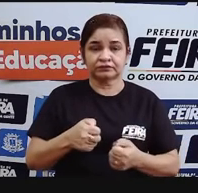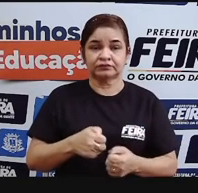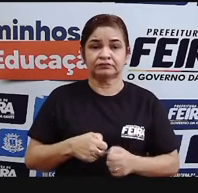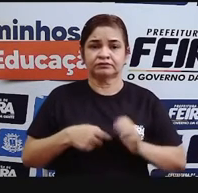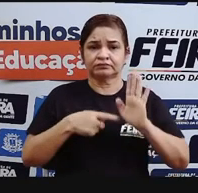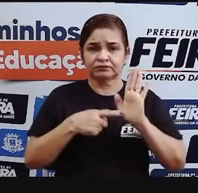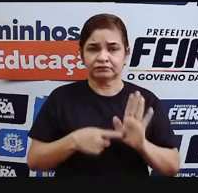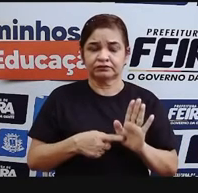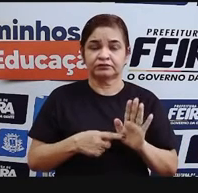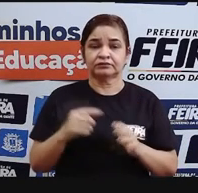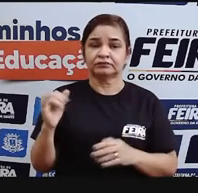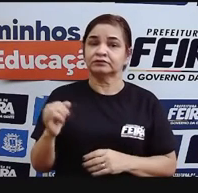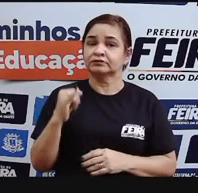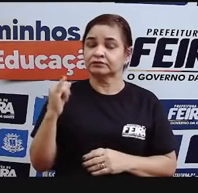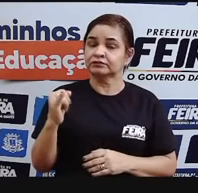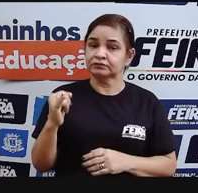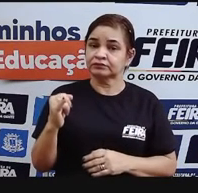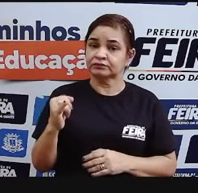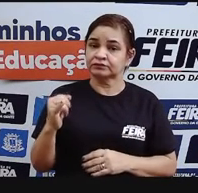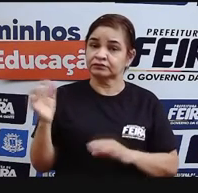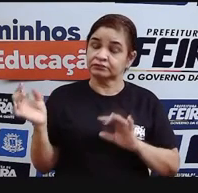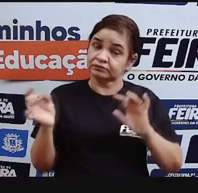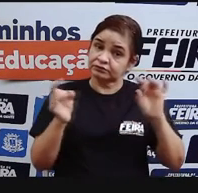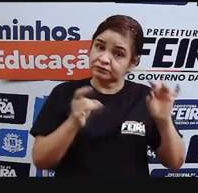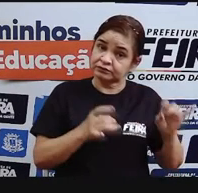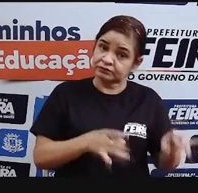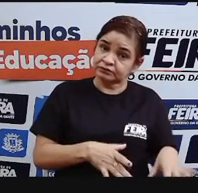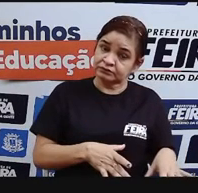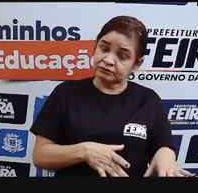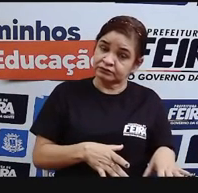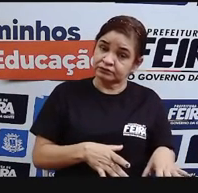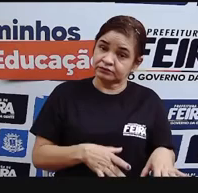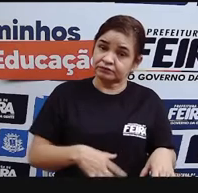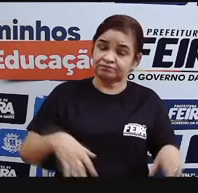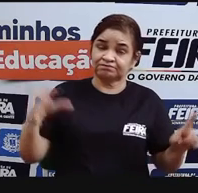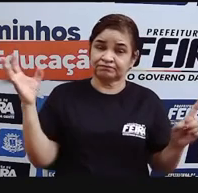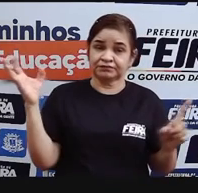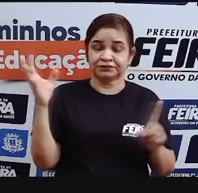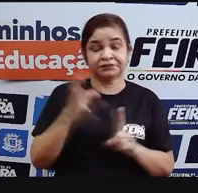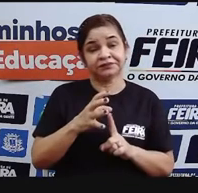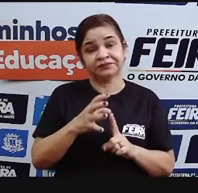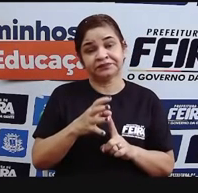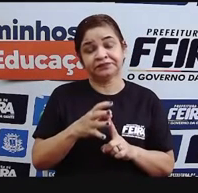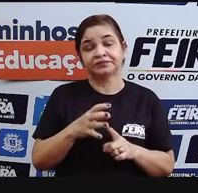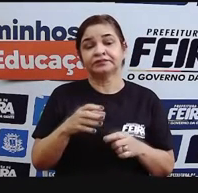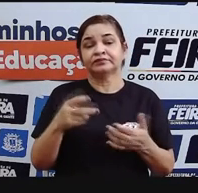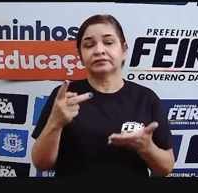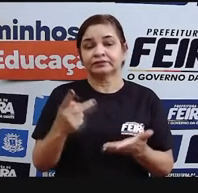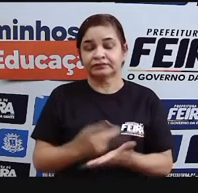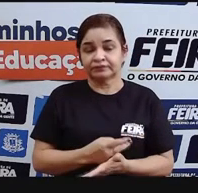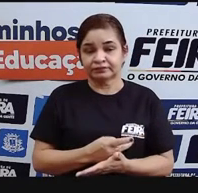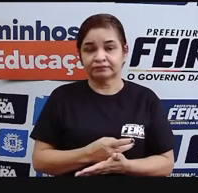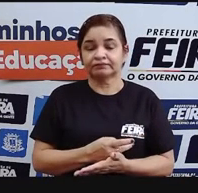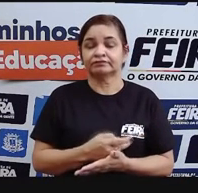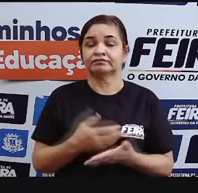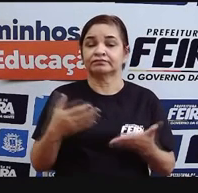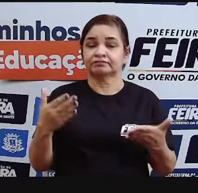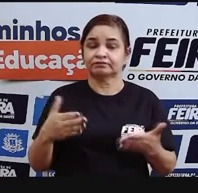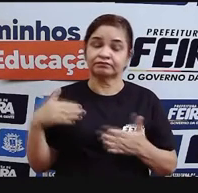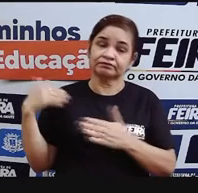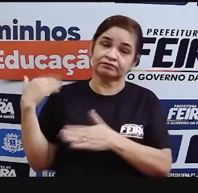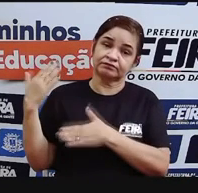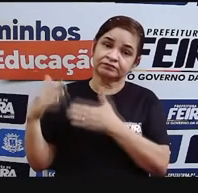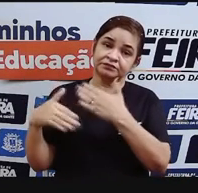referência. Exatamente ao combate dessas muitas violências que as mulheres sofrem e sofreram ao longo